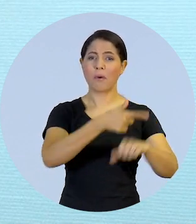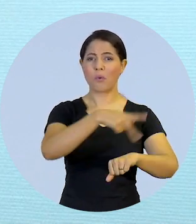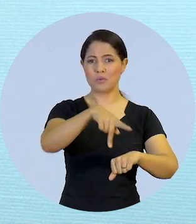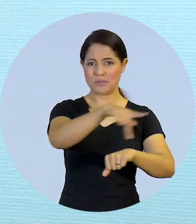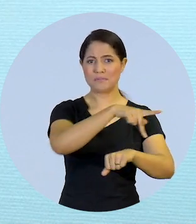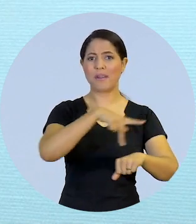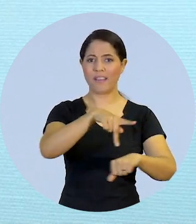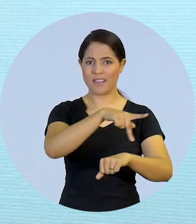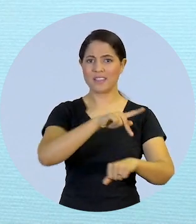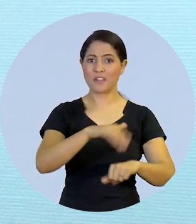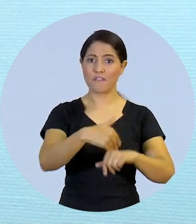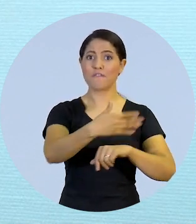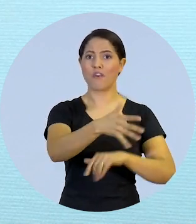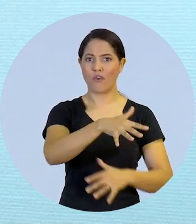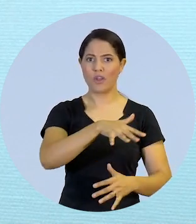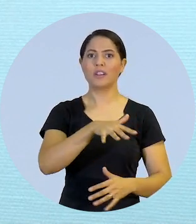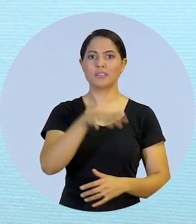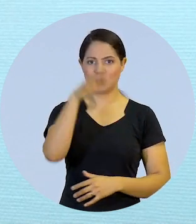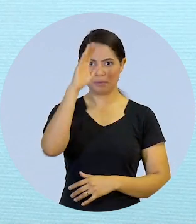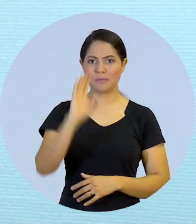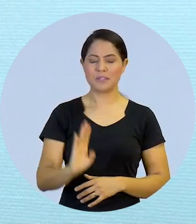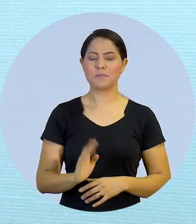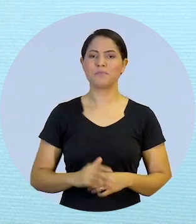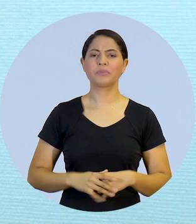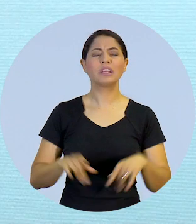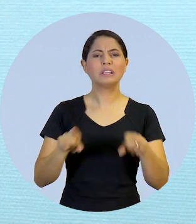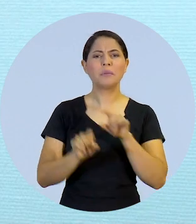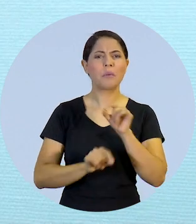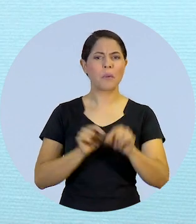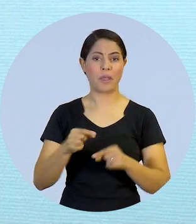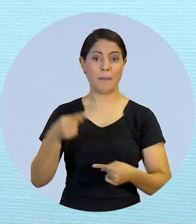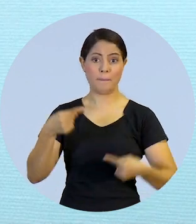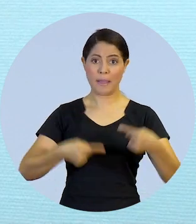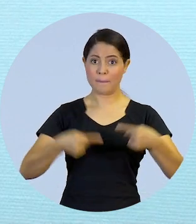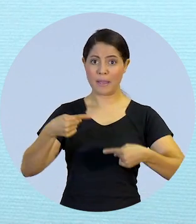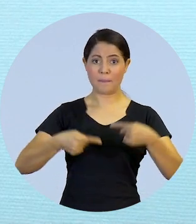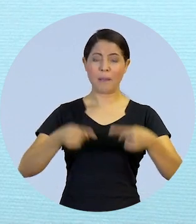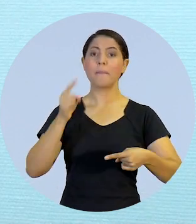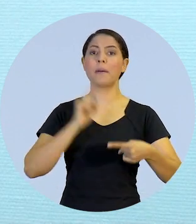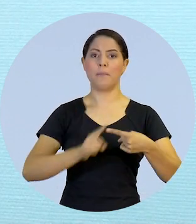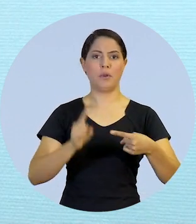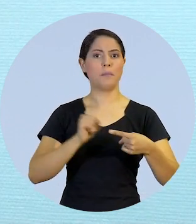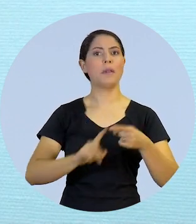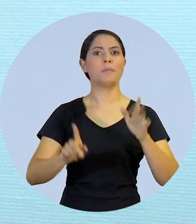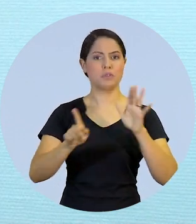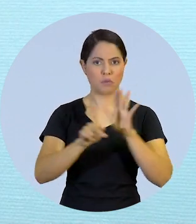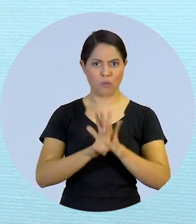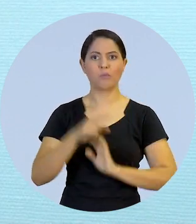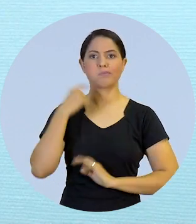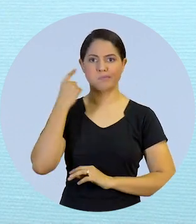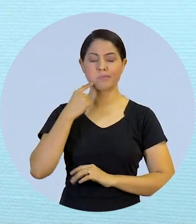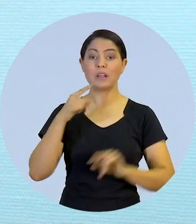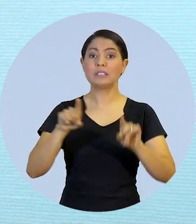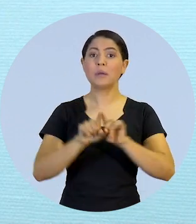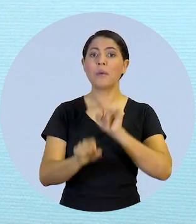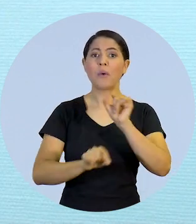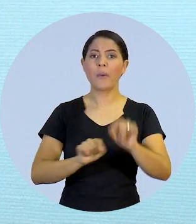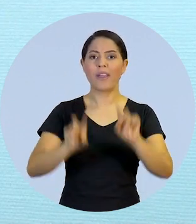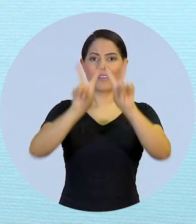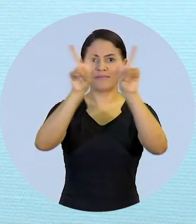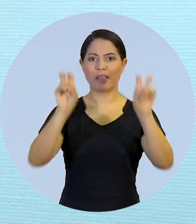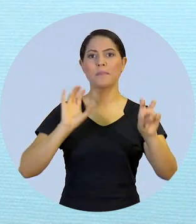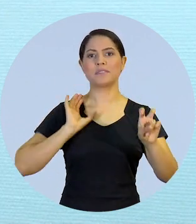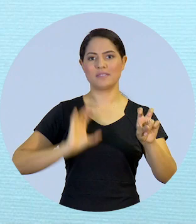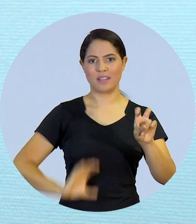estados estrangeiros. Iremos discutir não só problemas afetos à advocacia, mas também